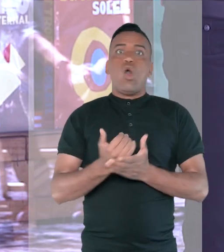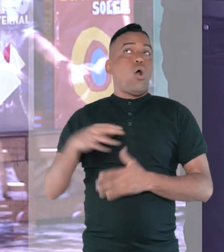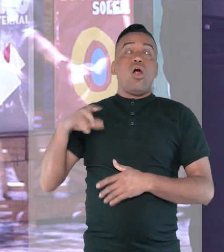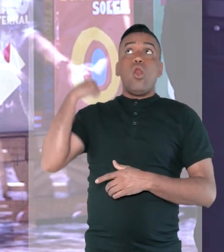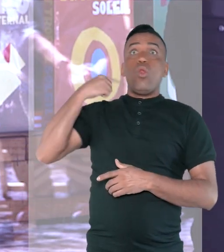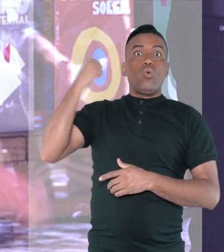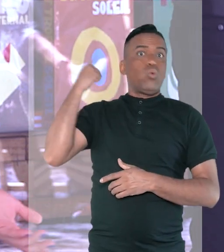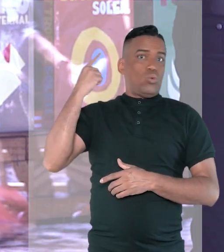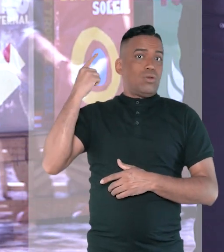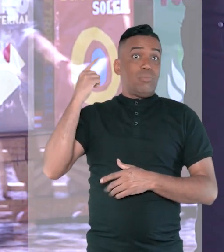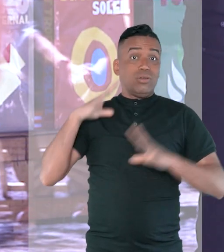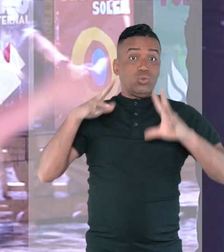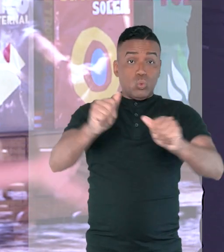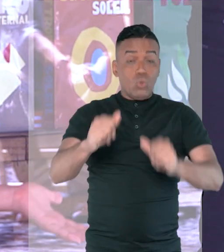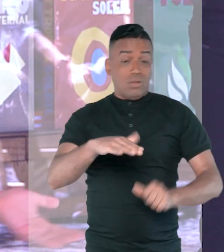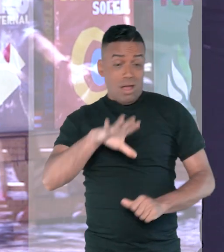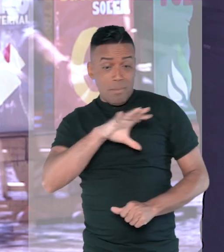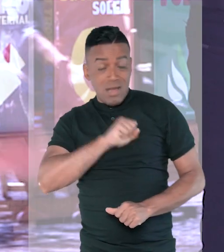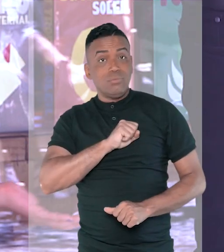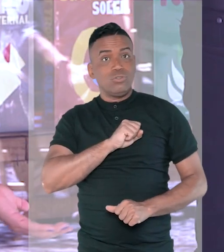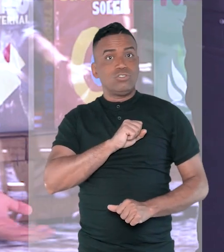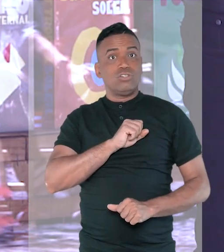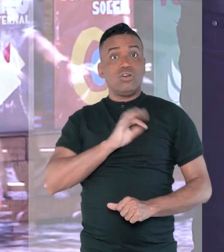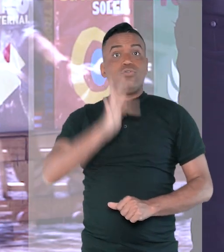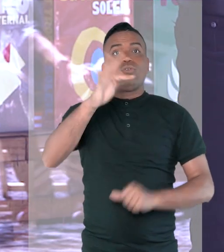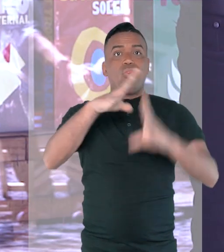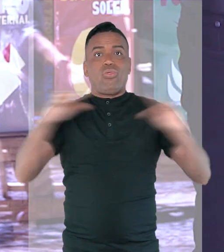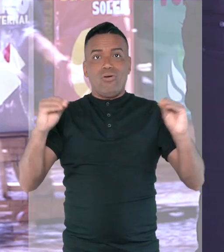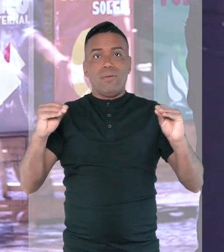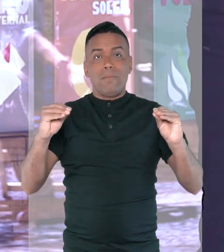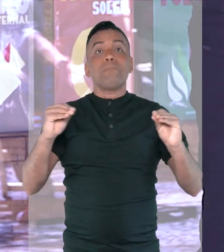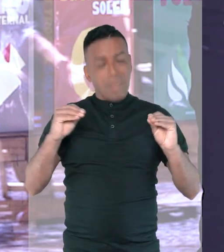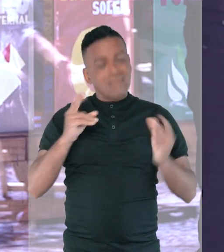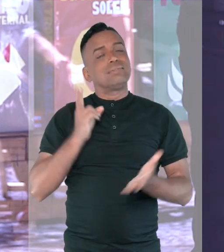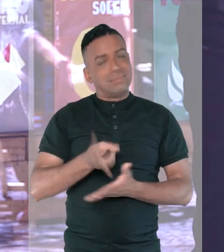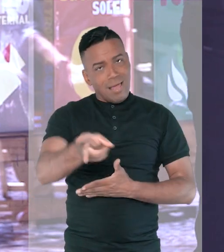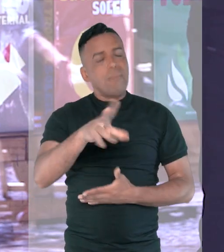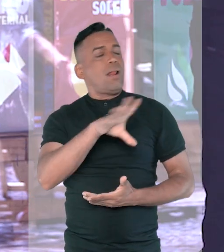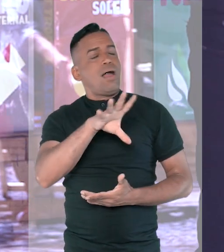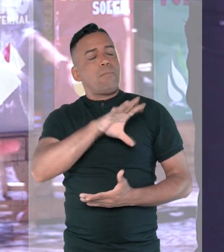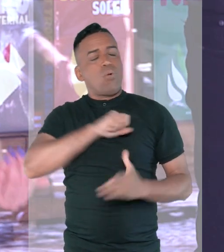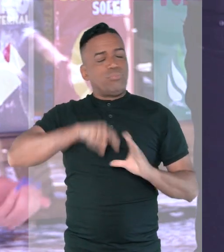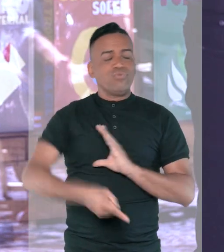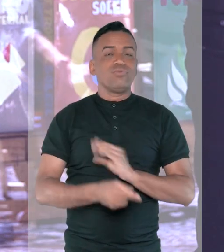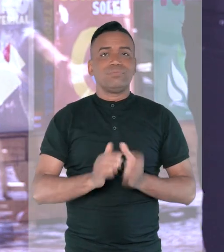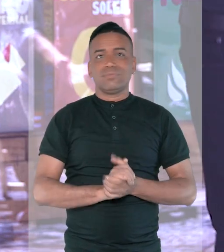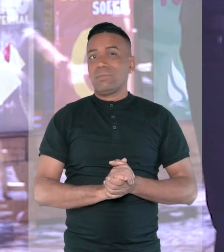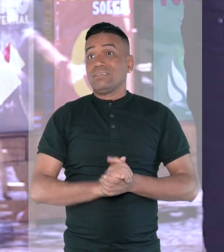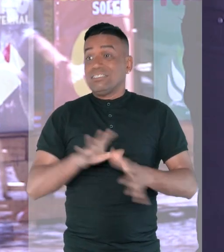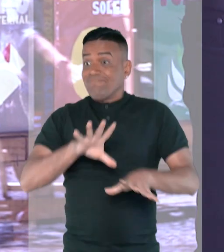humana. Porque tudo que amamos desaparecerá. E ainda assim amamos. Então eu acho que nós precisamos ter um apego a